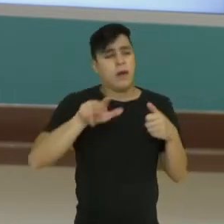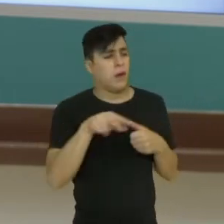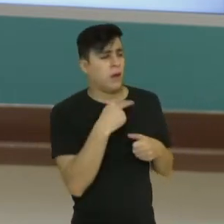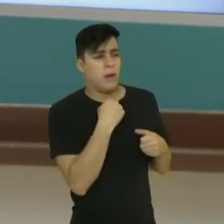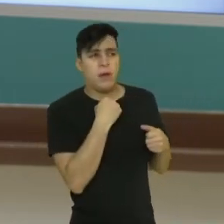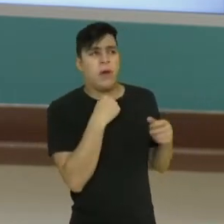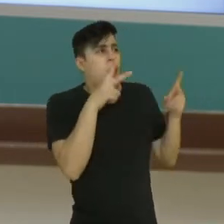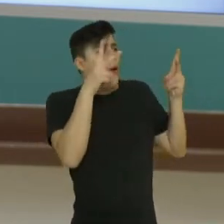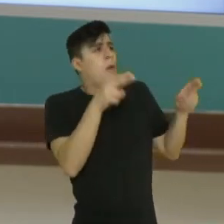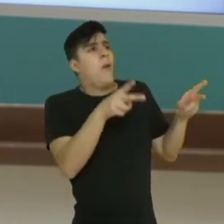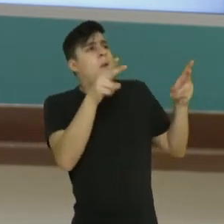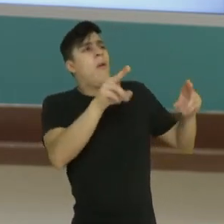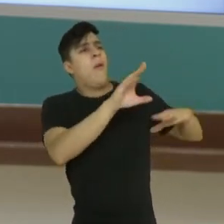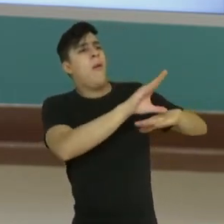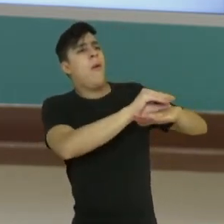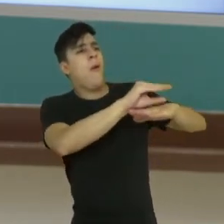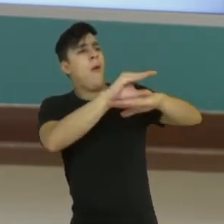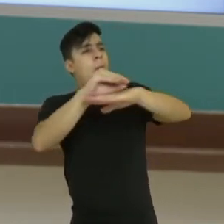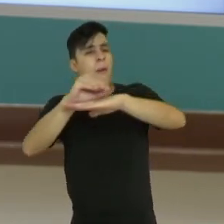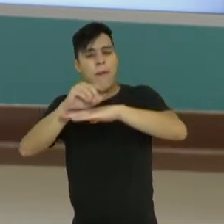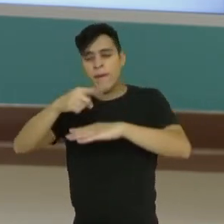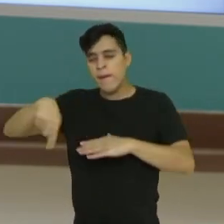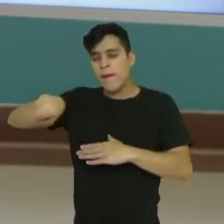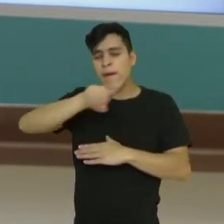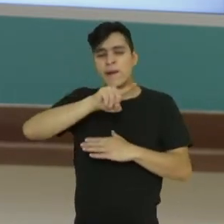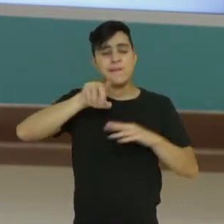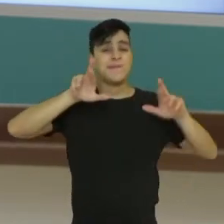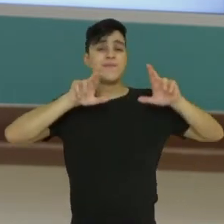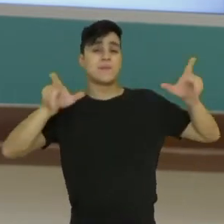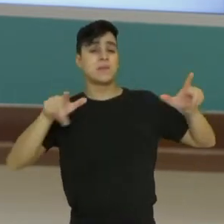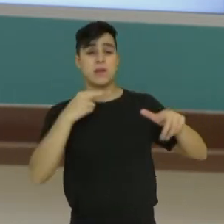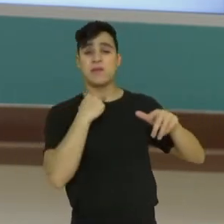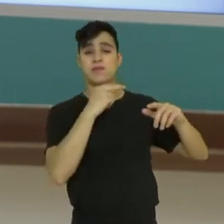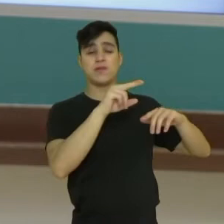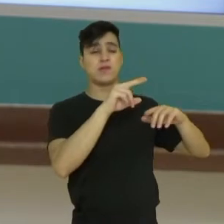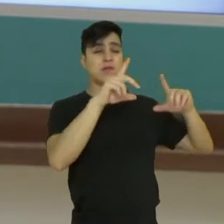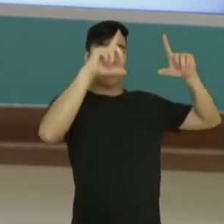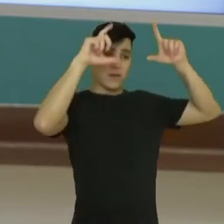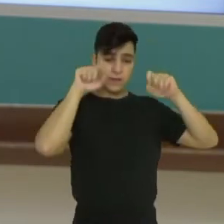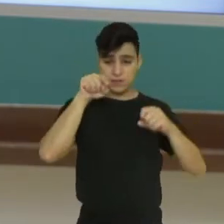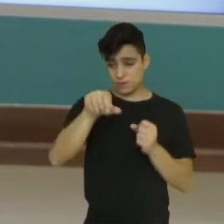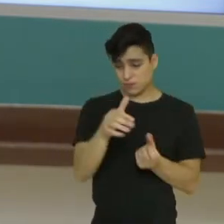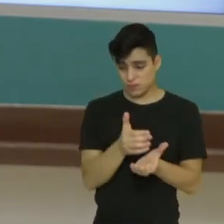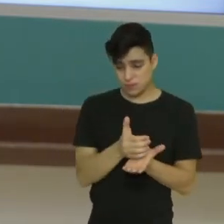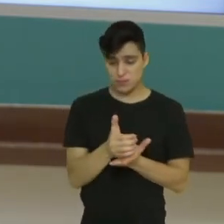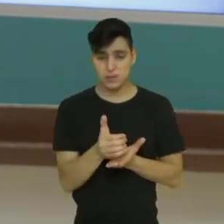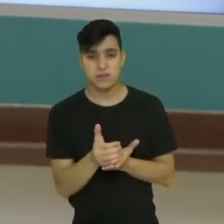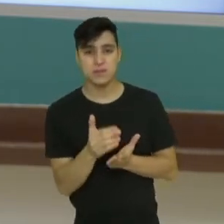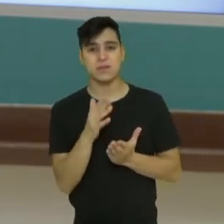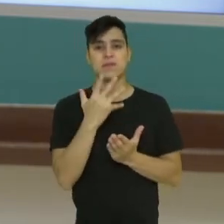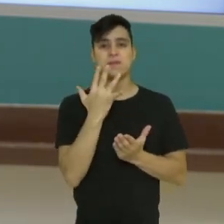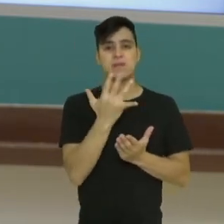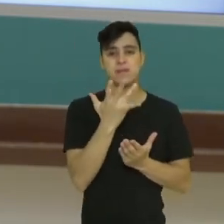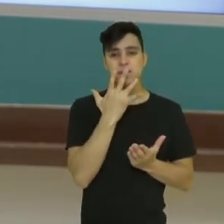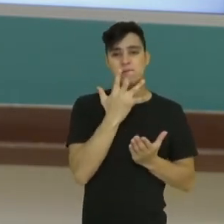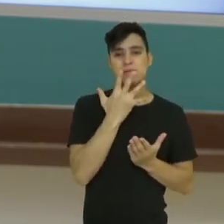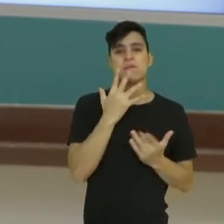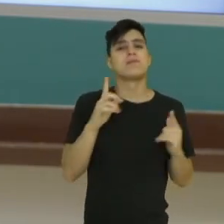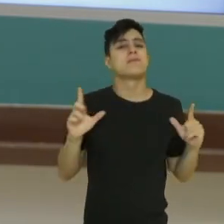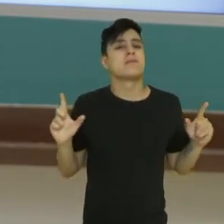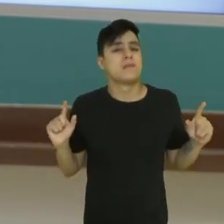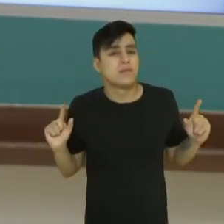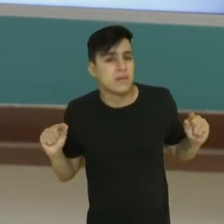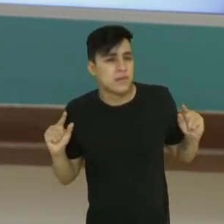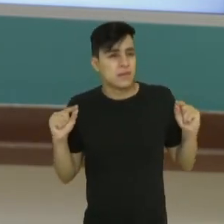fazer somente o fotográfico, mas ela tinha que trazer alguma coisa que a fotografia não podia fazer. Então, ela começa o quê? Investir na cor. E